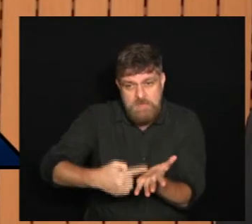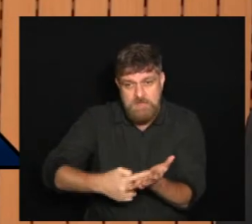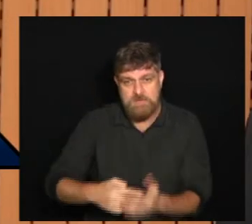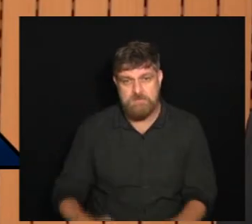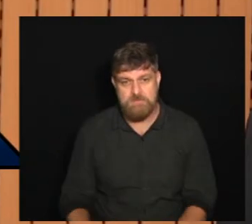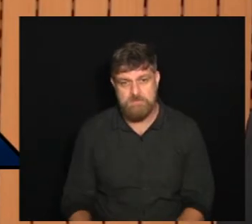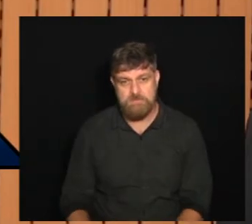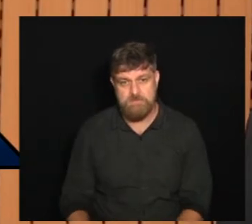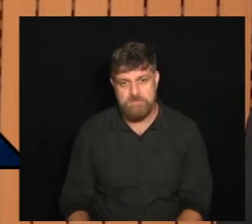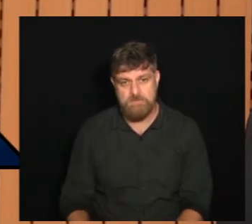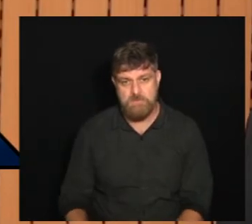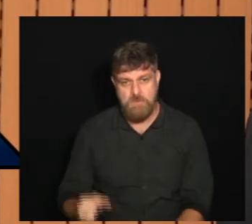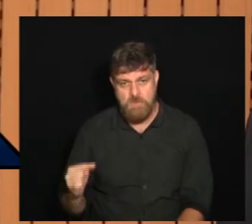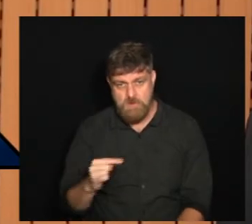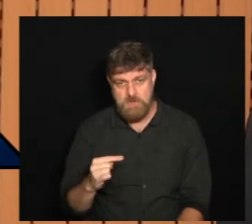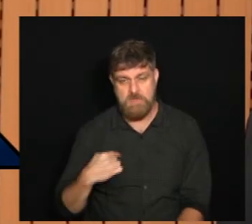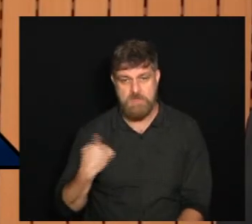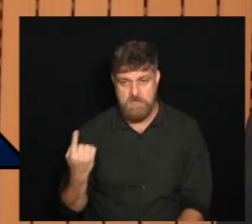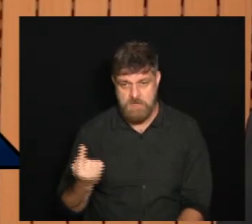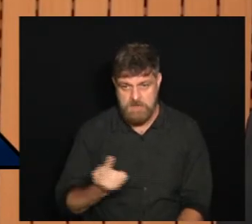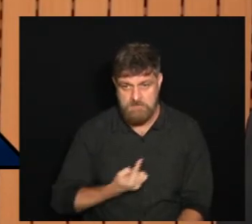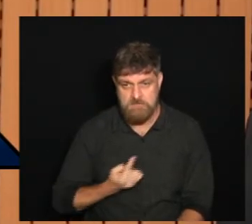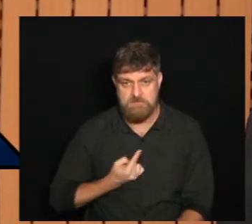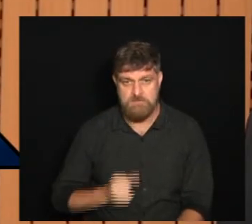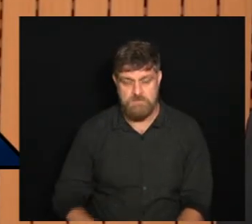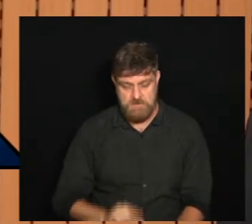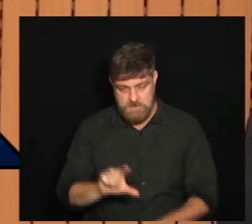para o que ali fora designado.